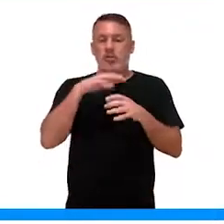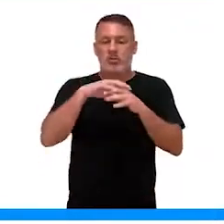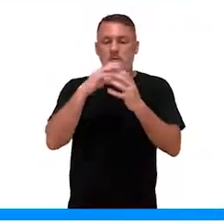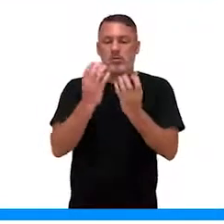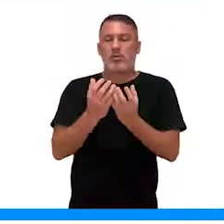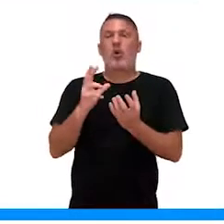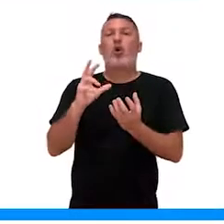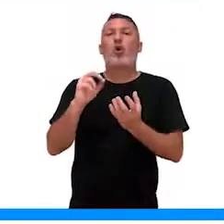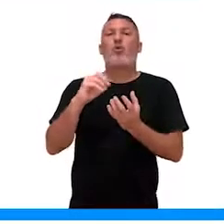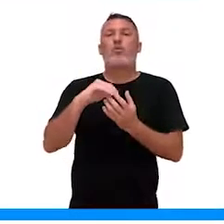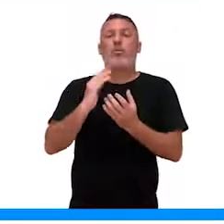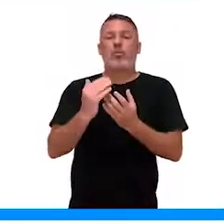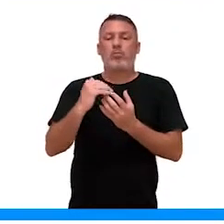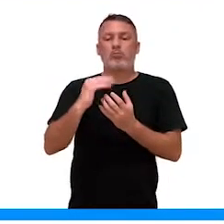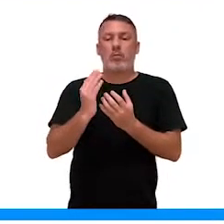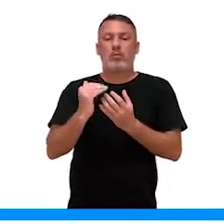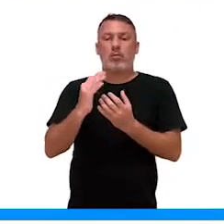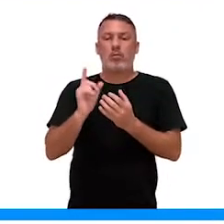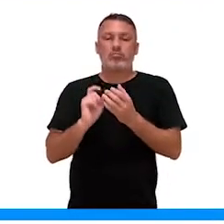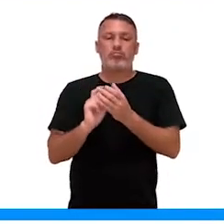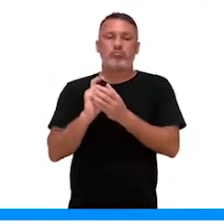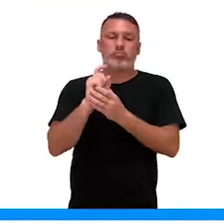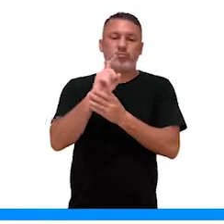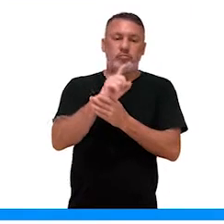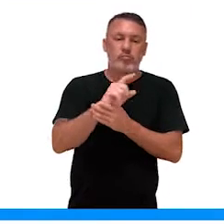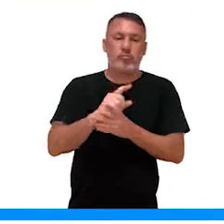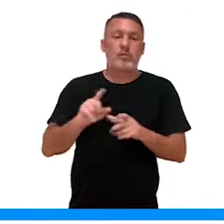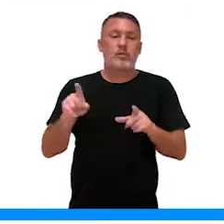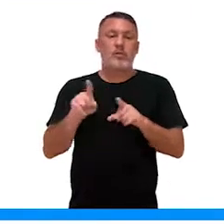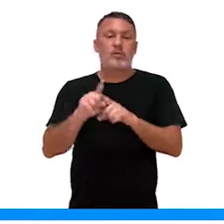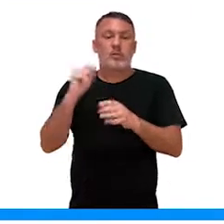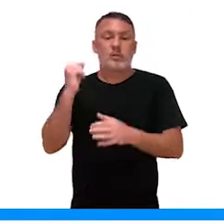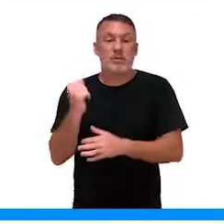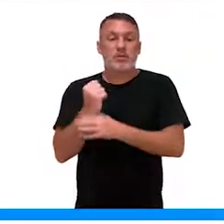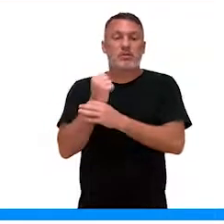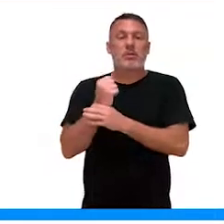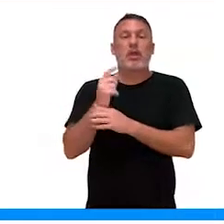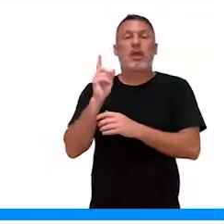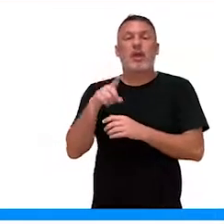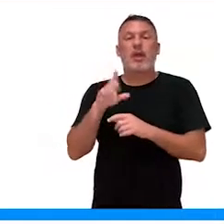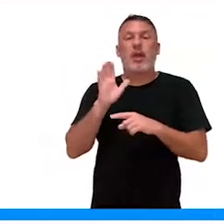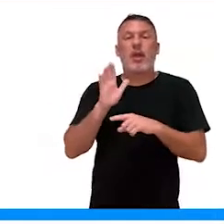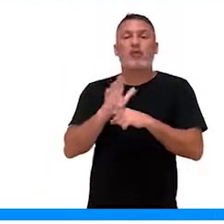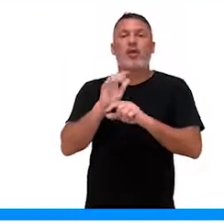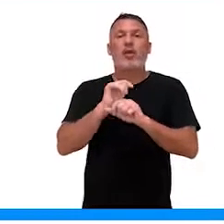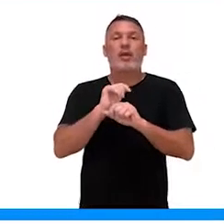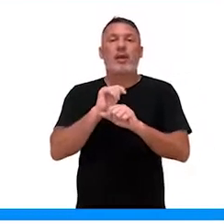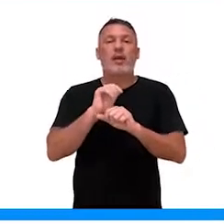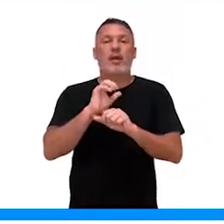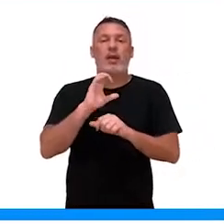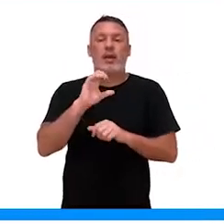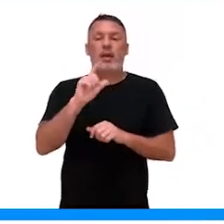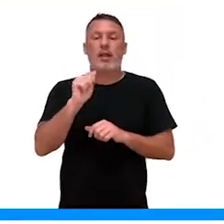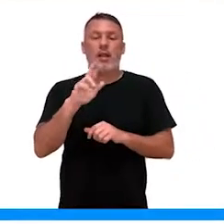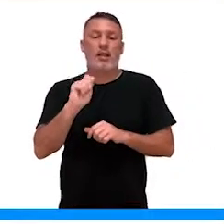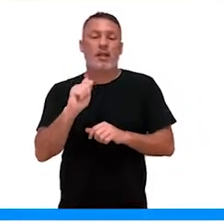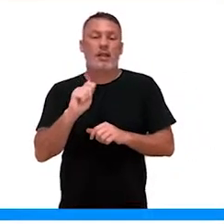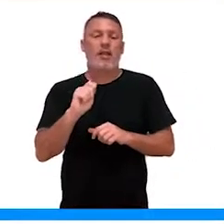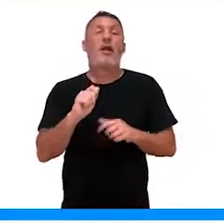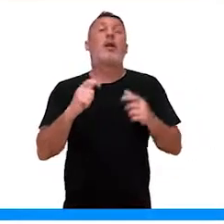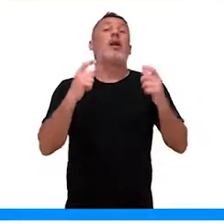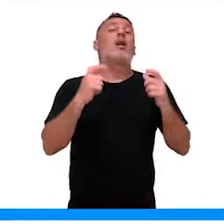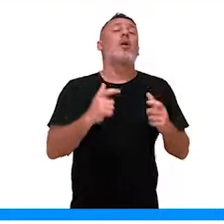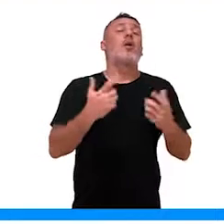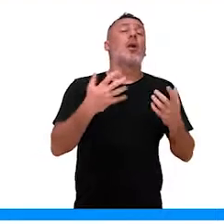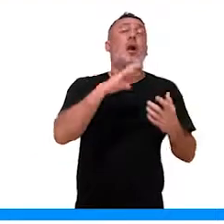cálcio da casca do ovo para o embrião. E aí ele vai ter essa função aonde? Em animais que precisam de